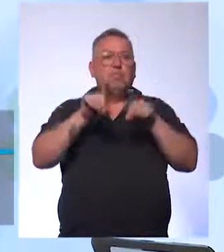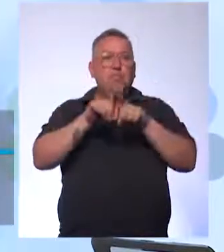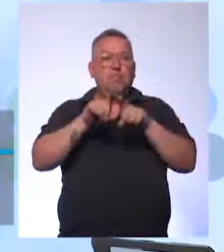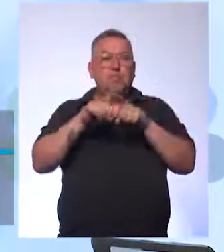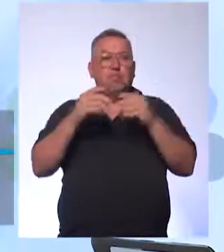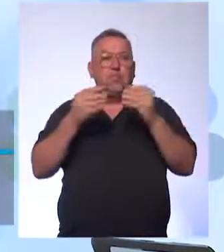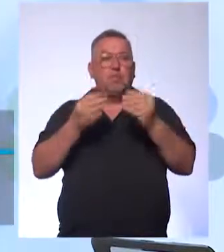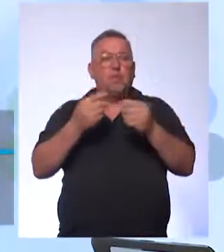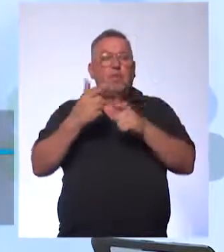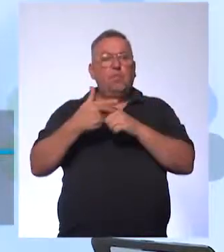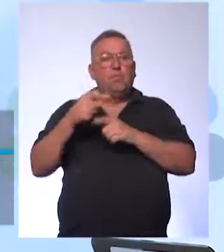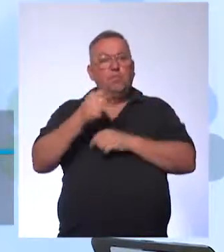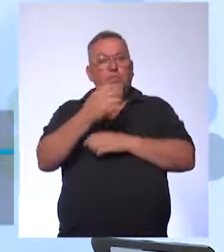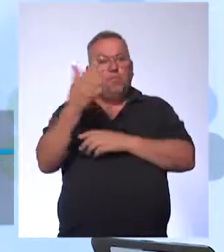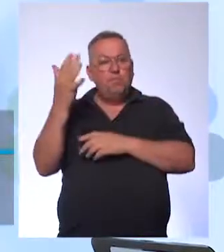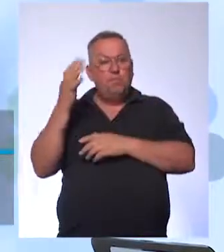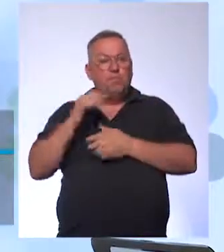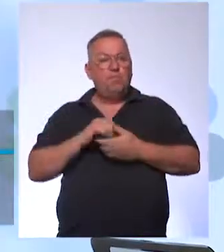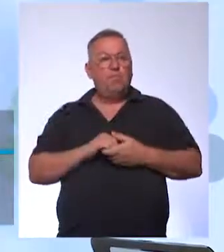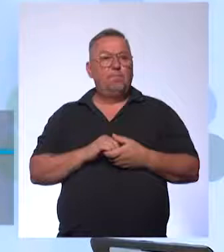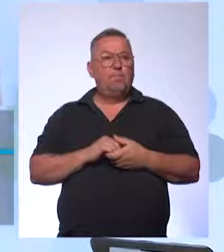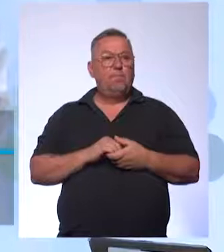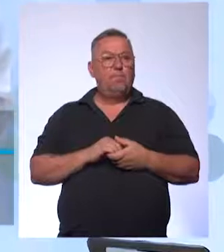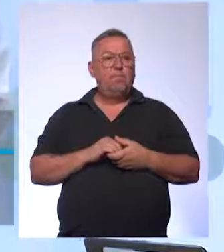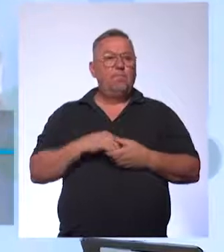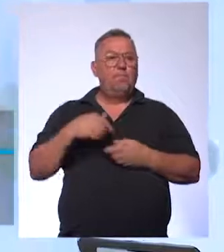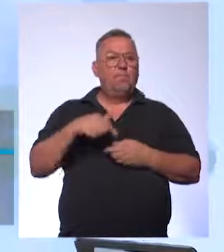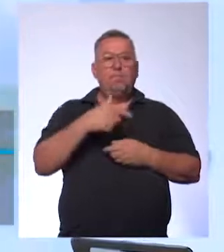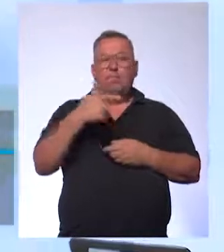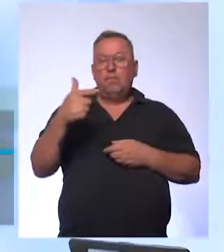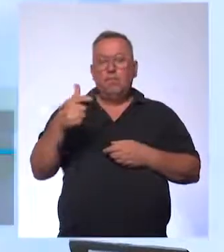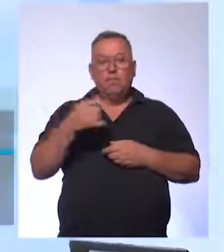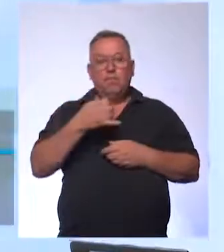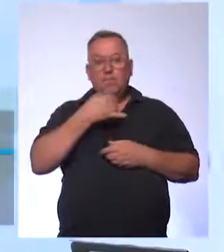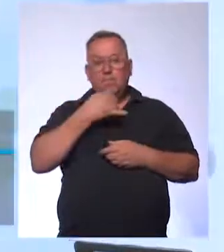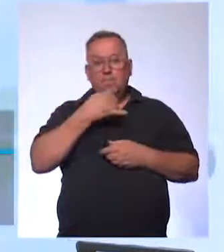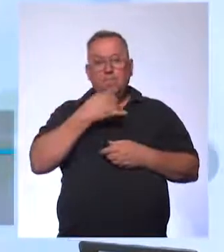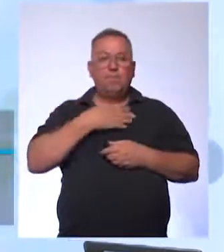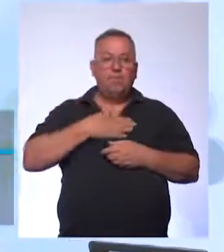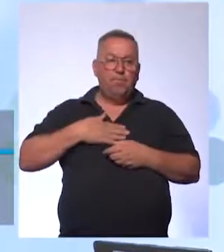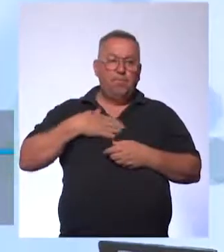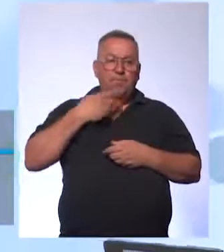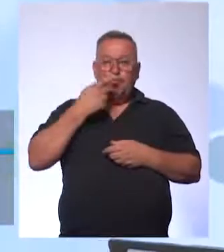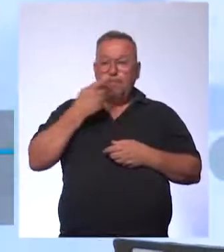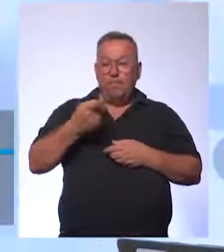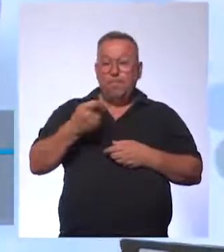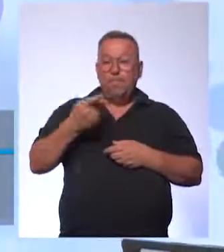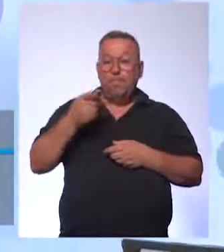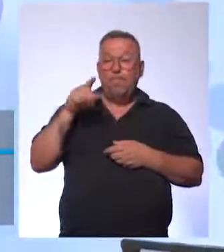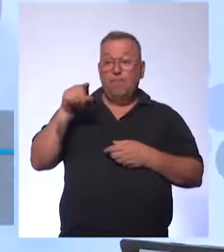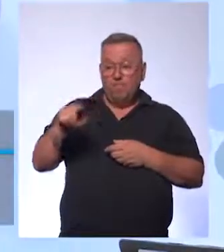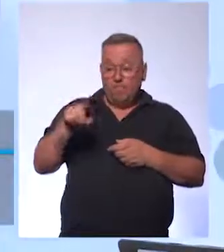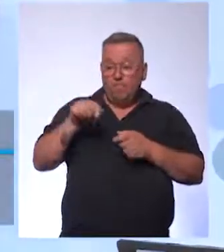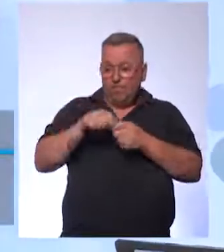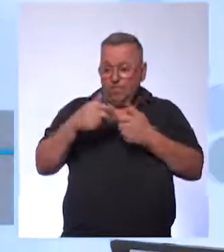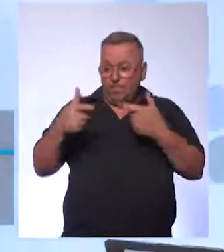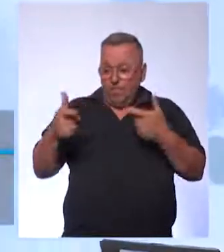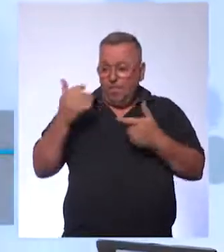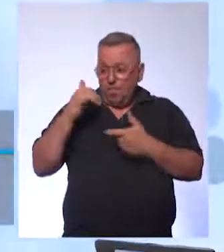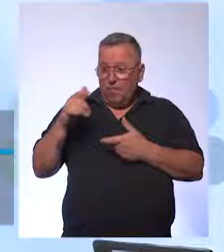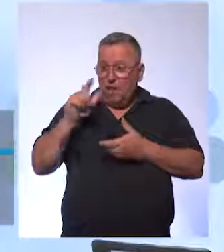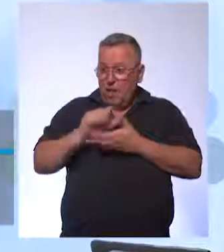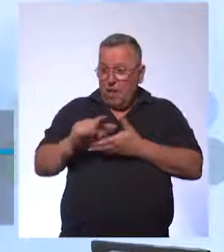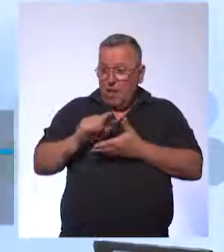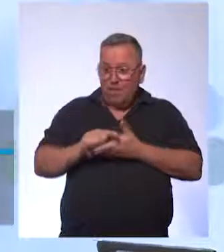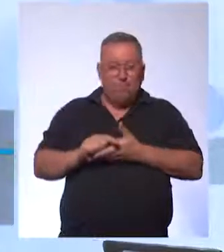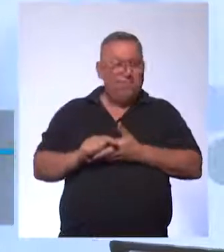gera um impacto ambiental, tá bom? Então não existe, infelizmente, eu gostaria de chegar aqui e falar para você, olha, essa produção de energia é